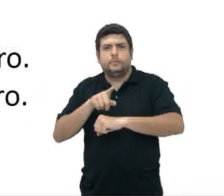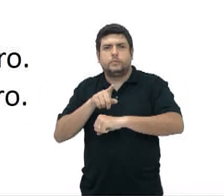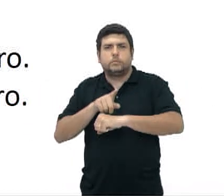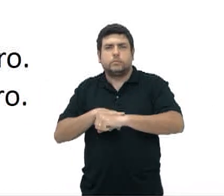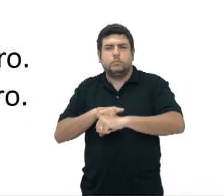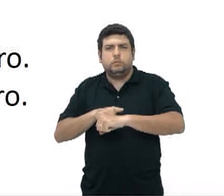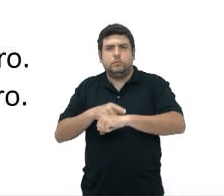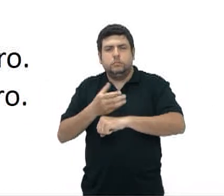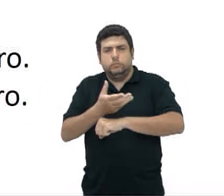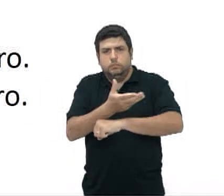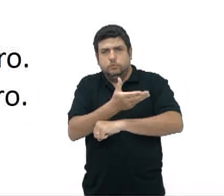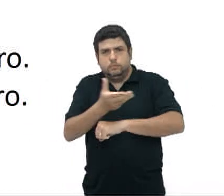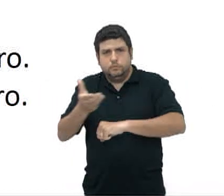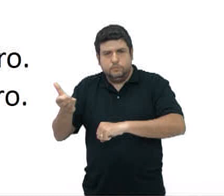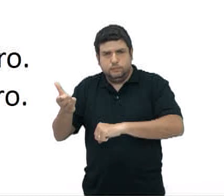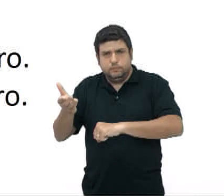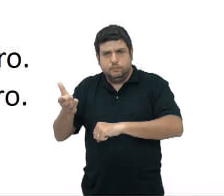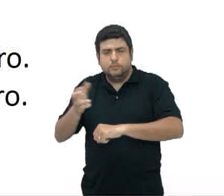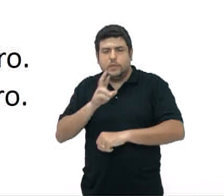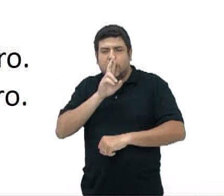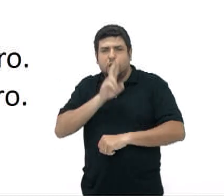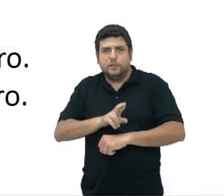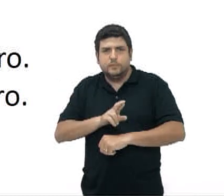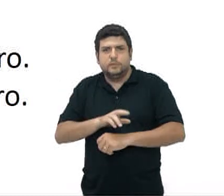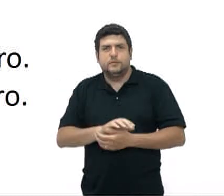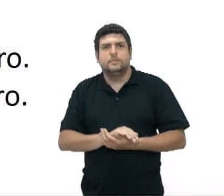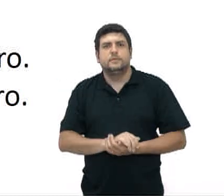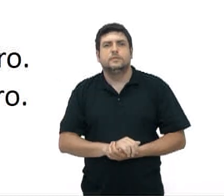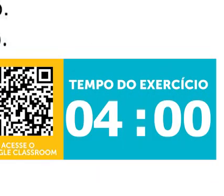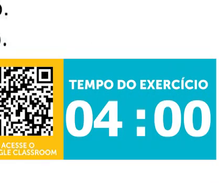vocês e é com vocês aí, vamos lá.